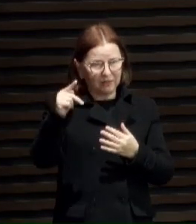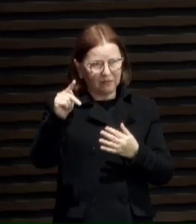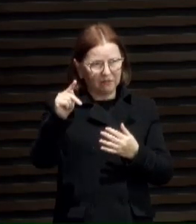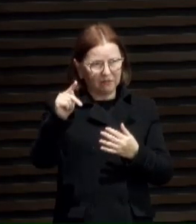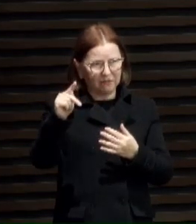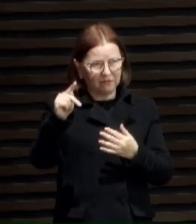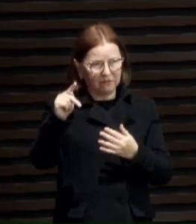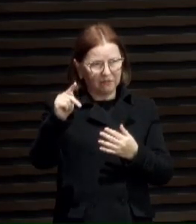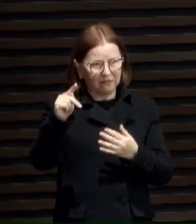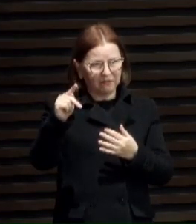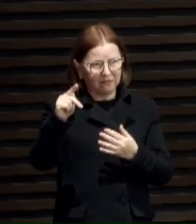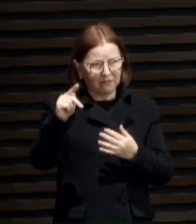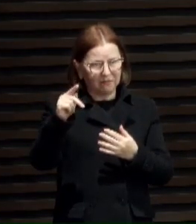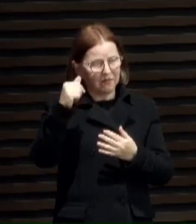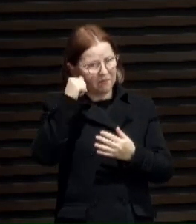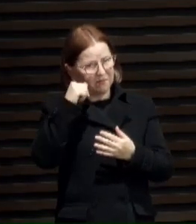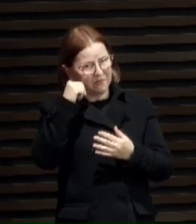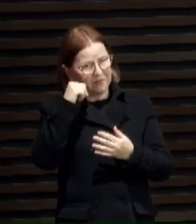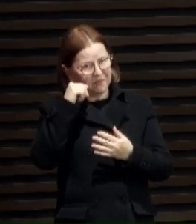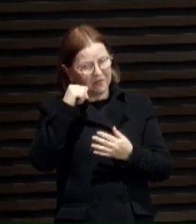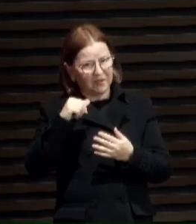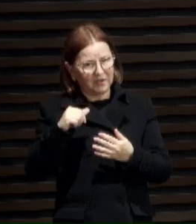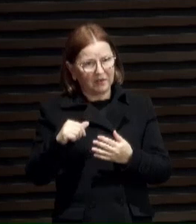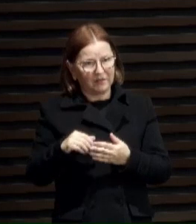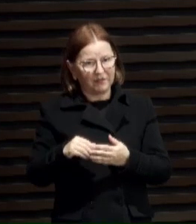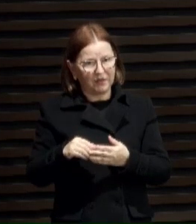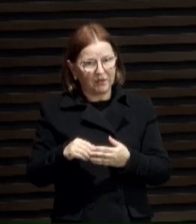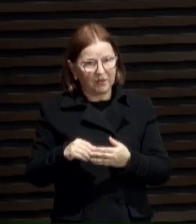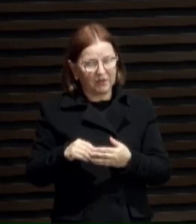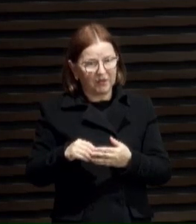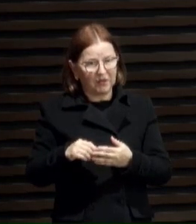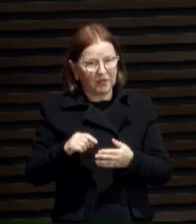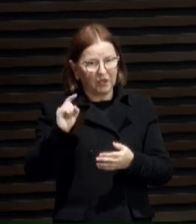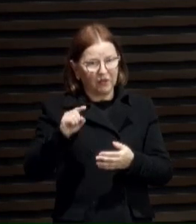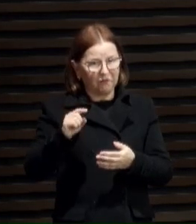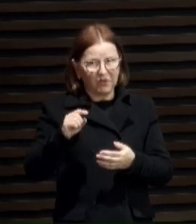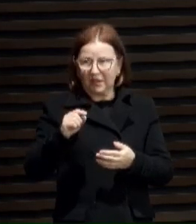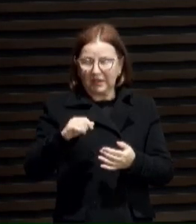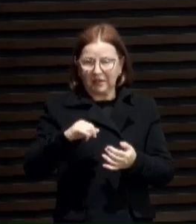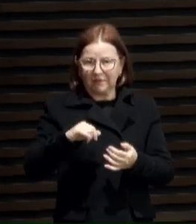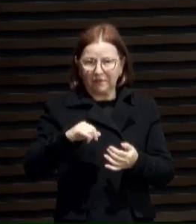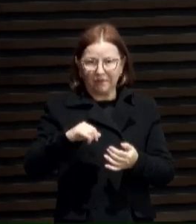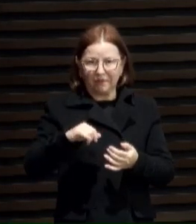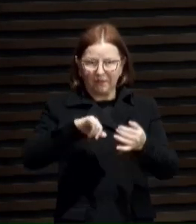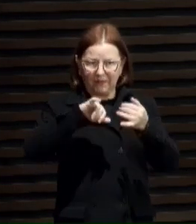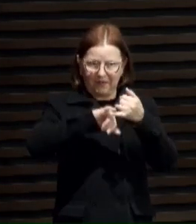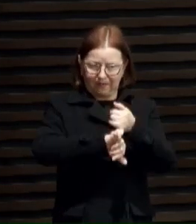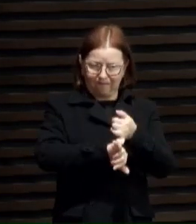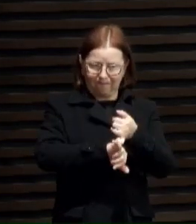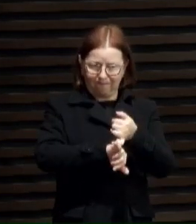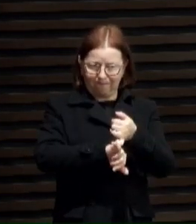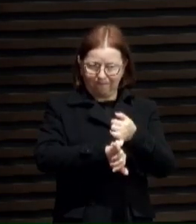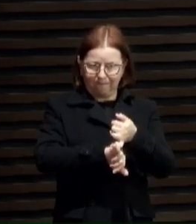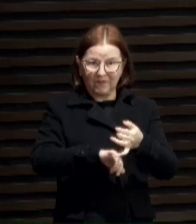entre ti e a mulher da tua mocidade, com a qual tu fostes desleal, sendo ela a tua